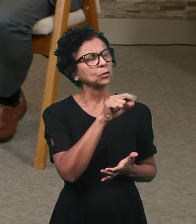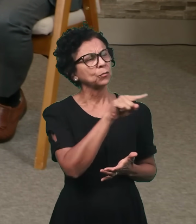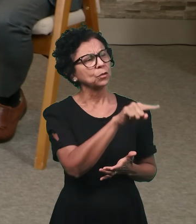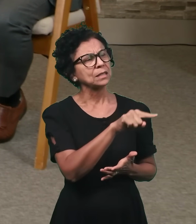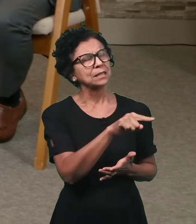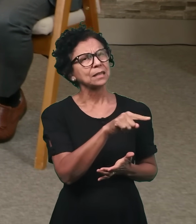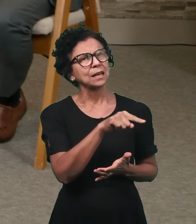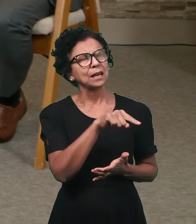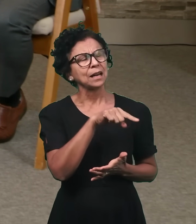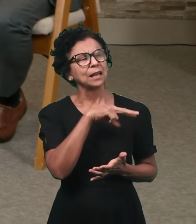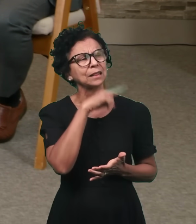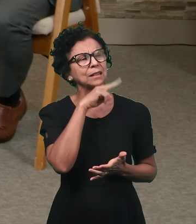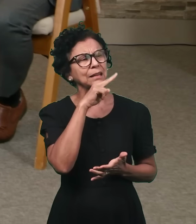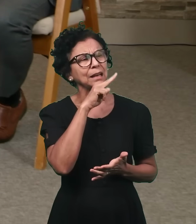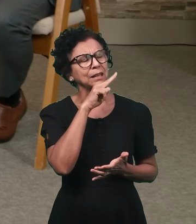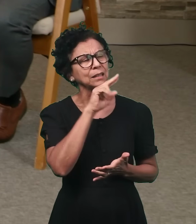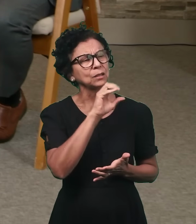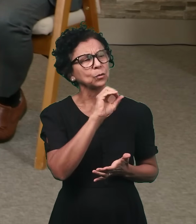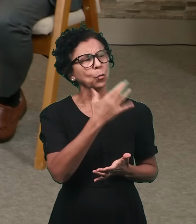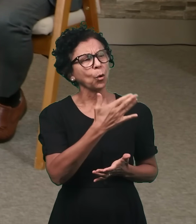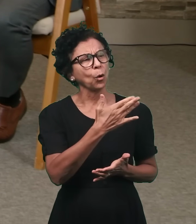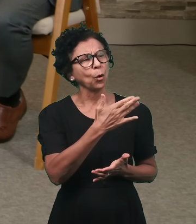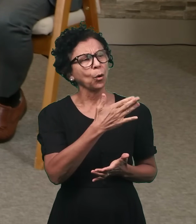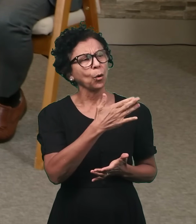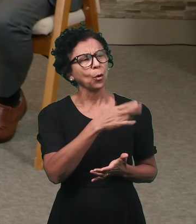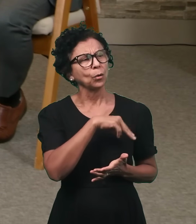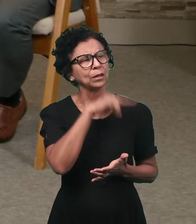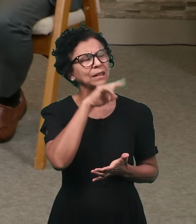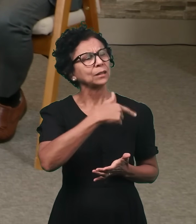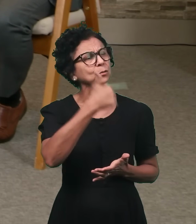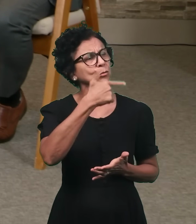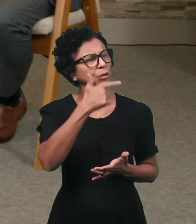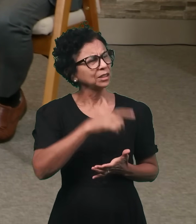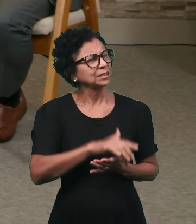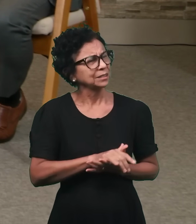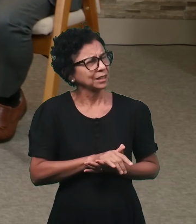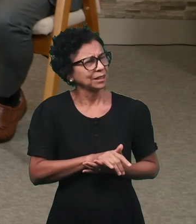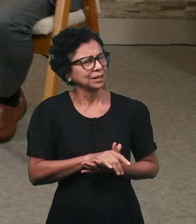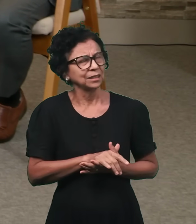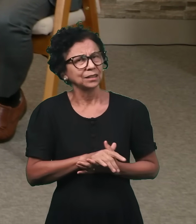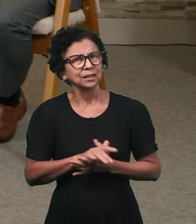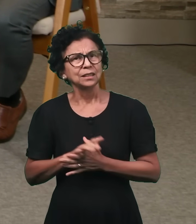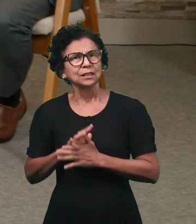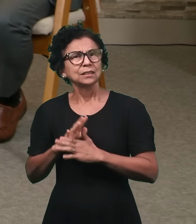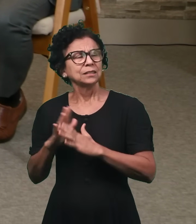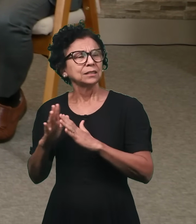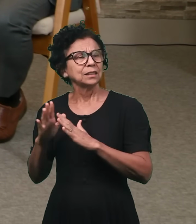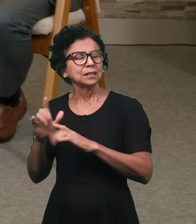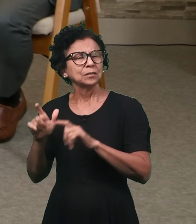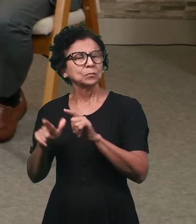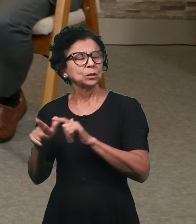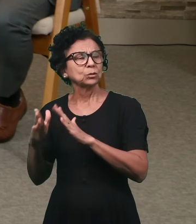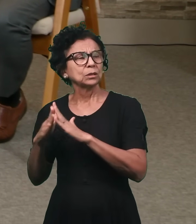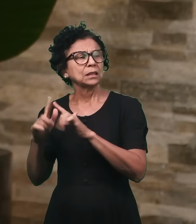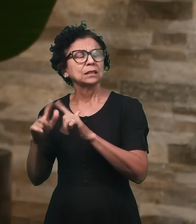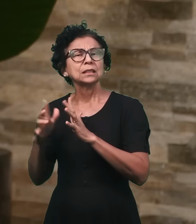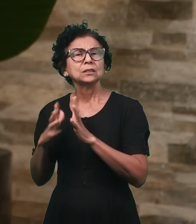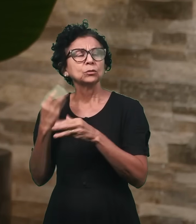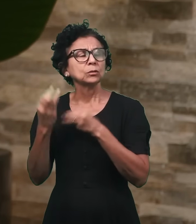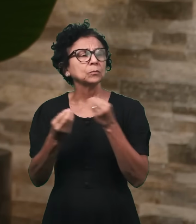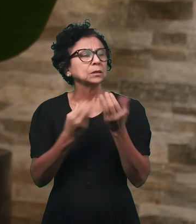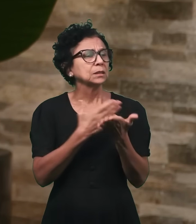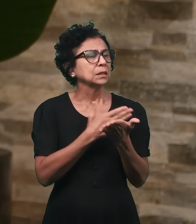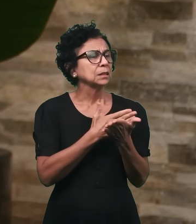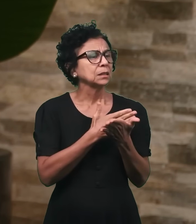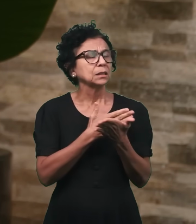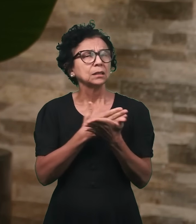irmãos da igreja, é isso? Exatamente. Você me falava sobre o seu histórico. Conta um pouquinho sobre o seu histórico, da sua ascendência na Igreja Cristã Maranata. Exatamente,